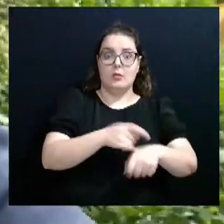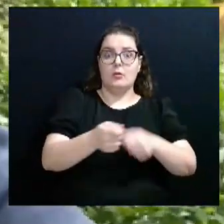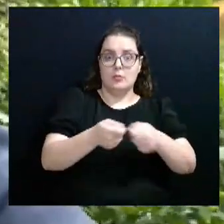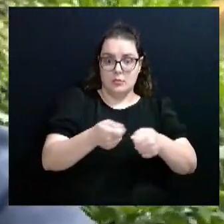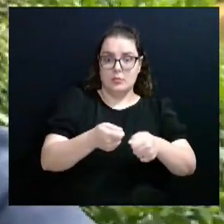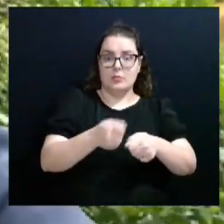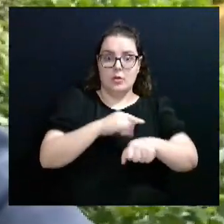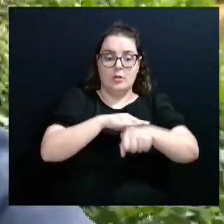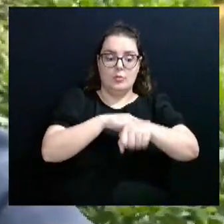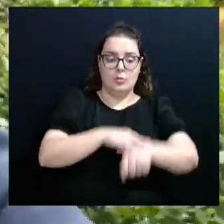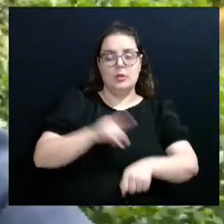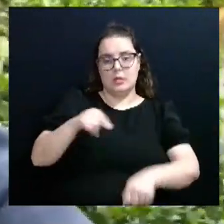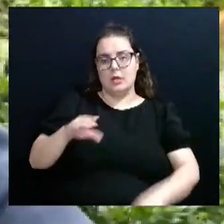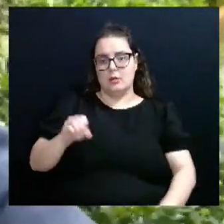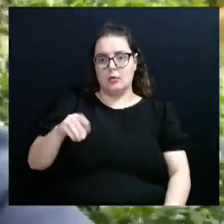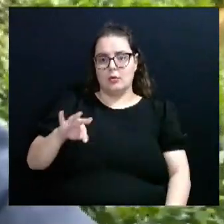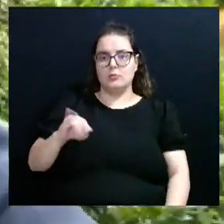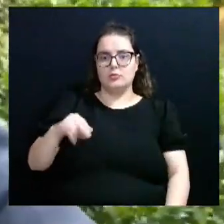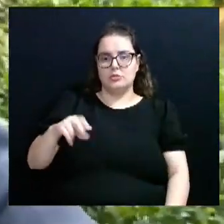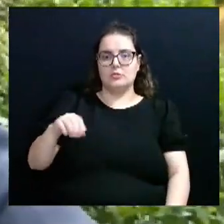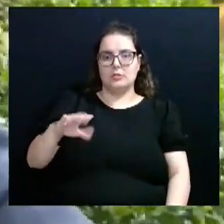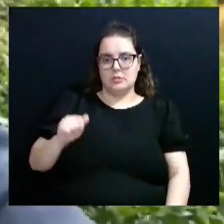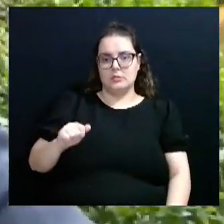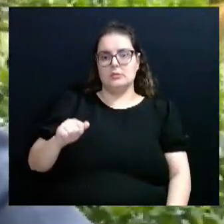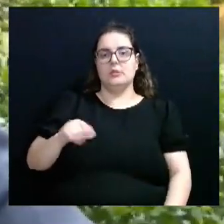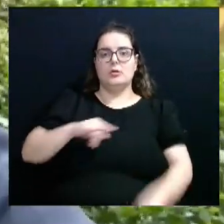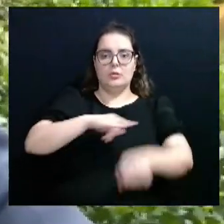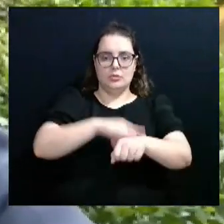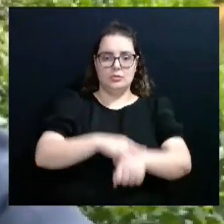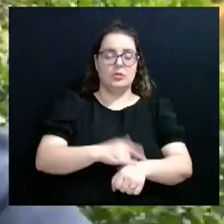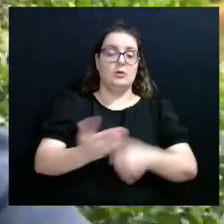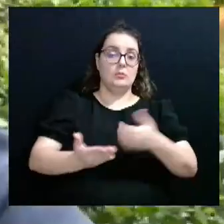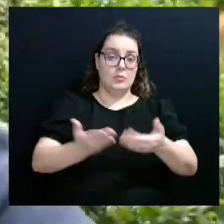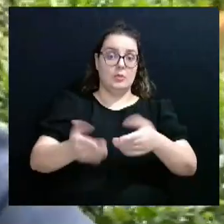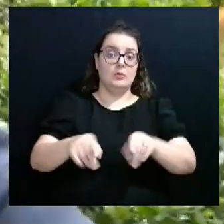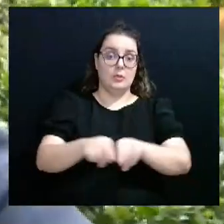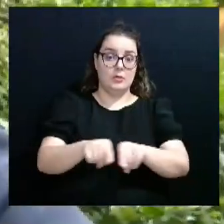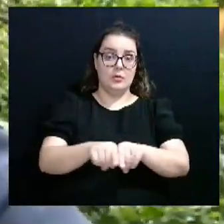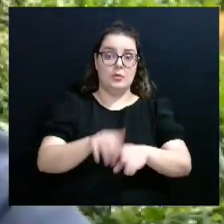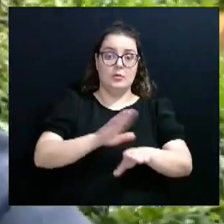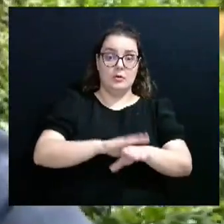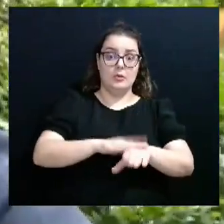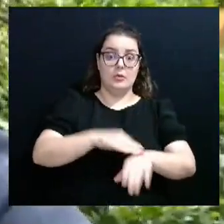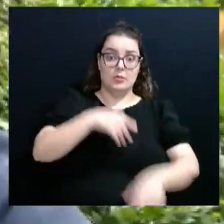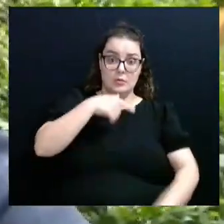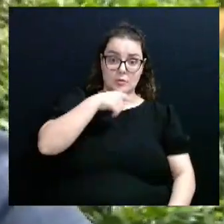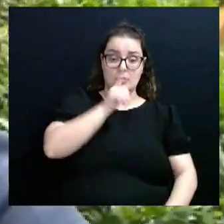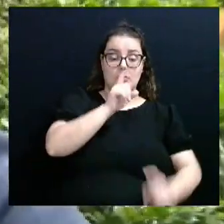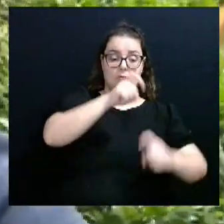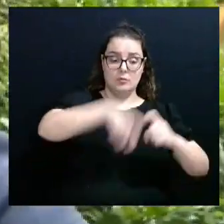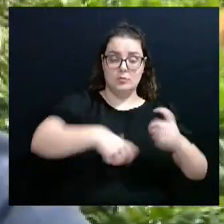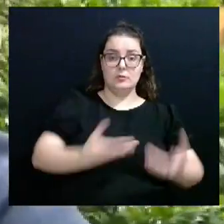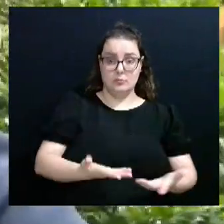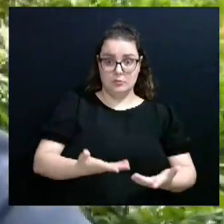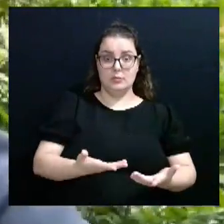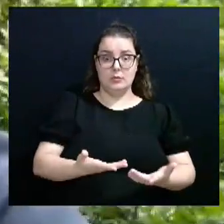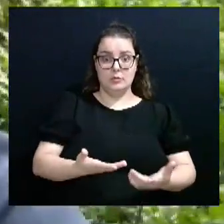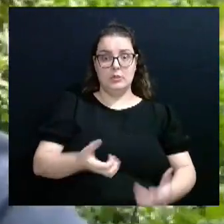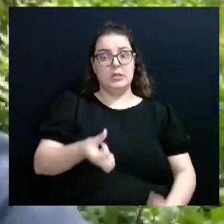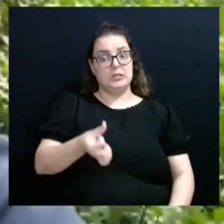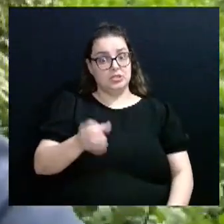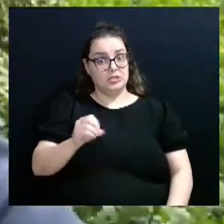urinária, e a gente tem também uma preservação de função sexual na ordem de 60% a 70%.